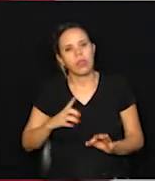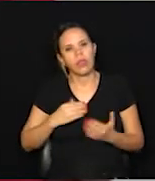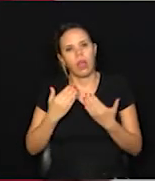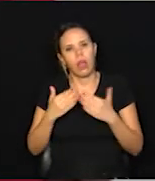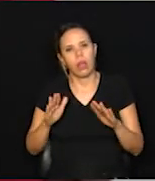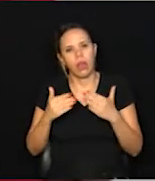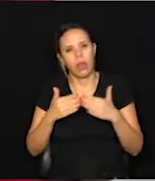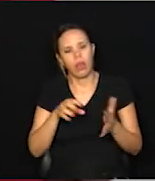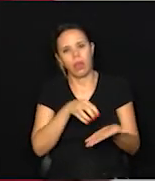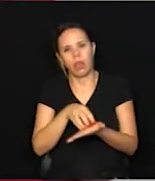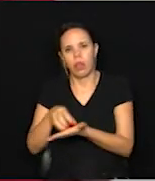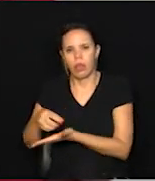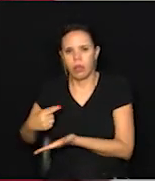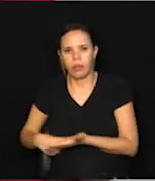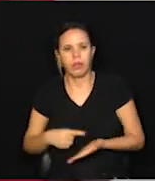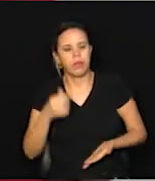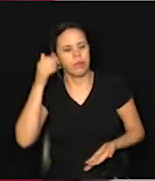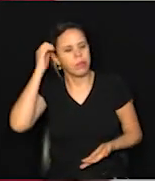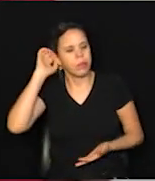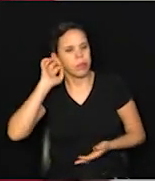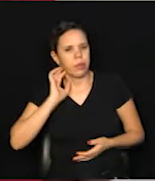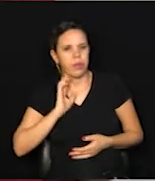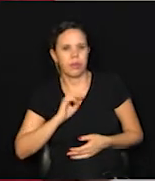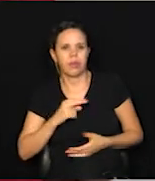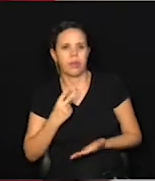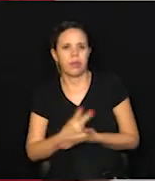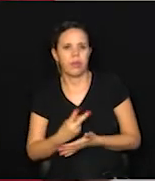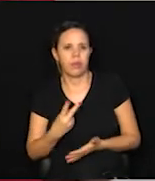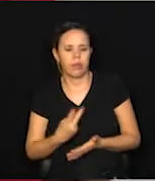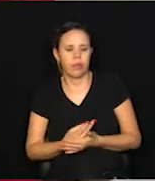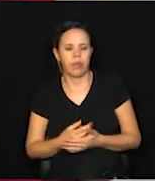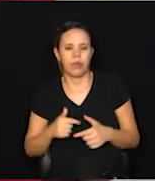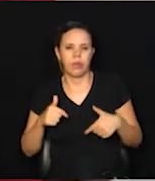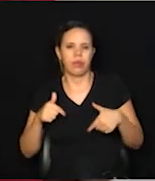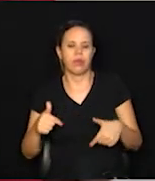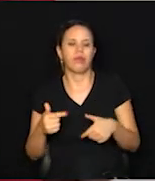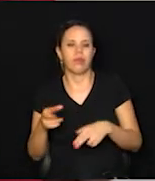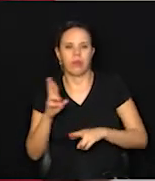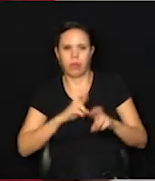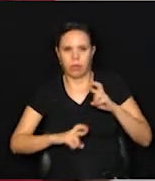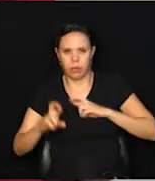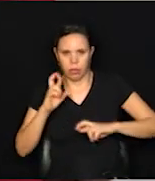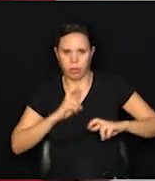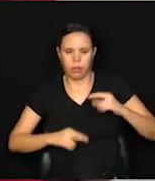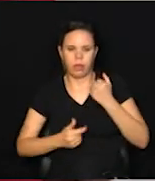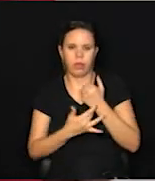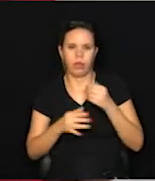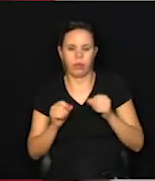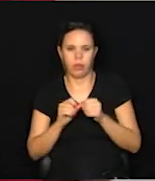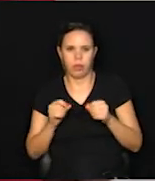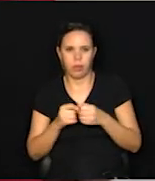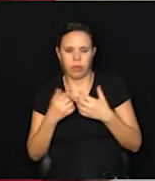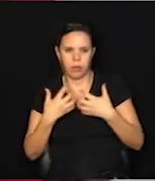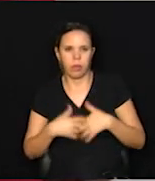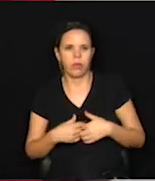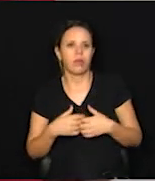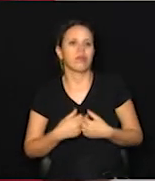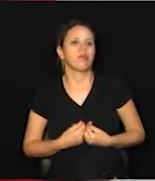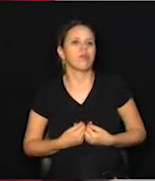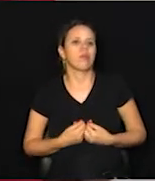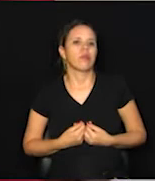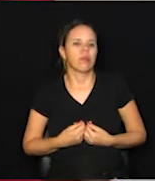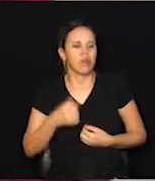essas agendas eletivas. Na mesma atuada, os exames também estão sendo feitos, desde que eles